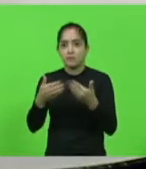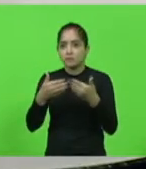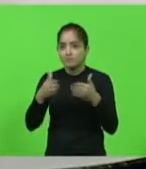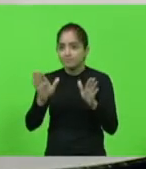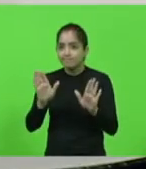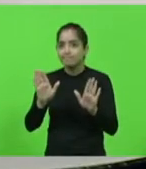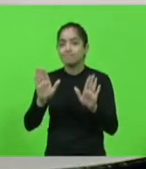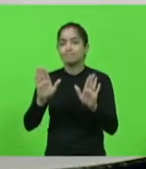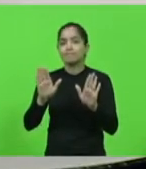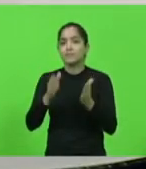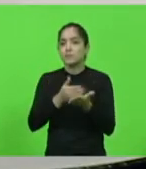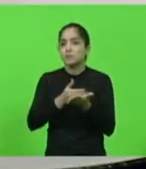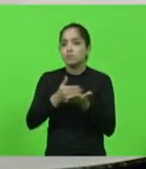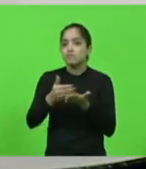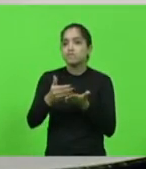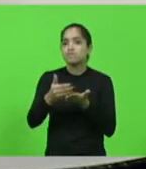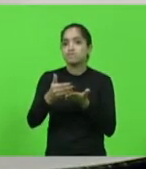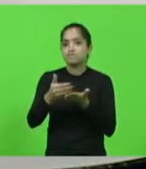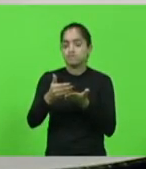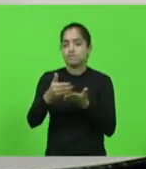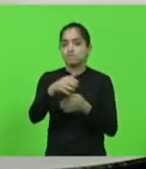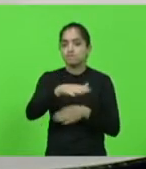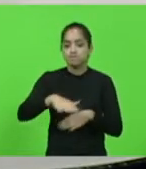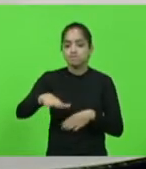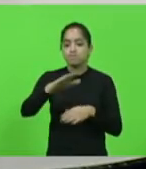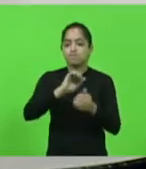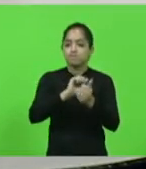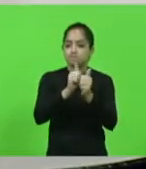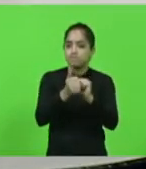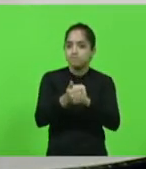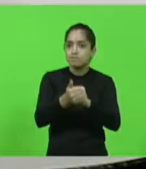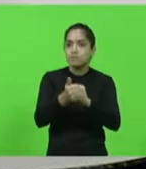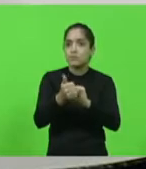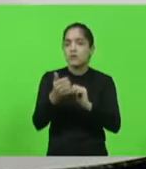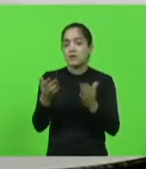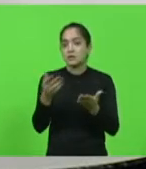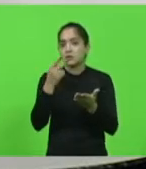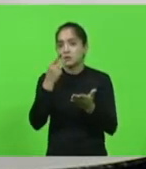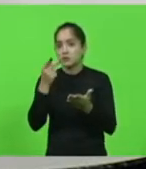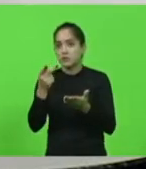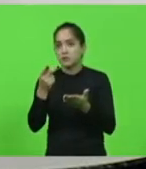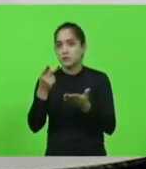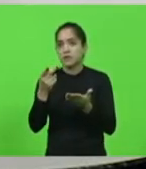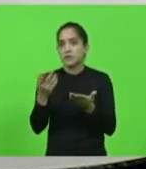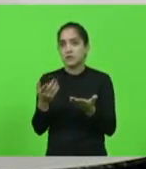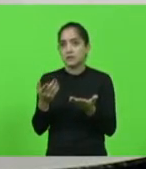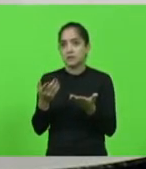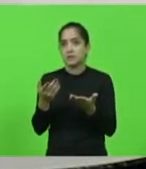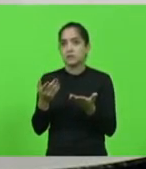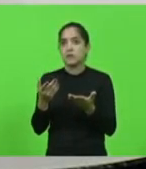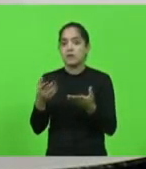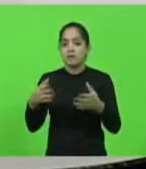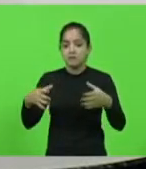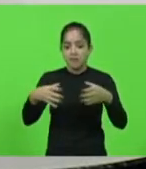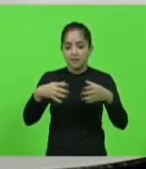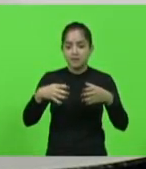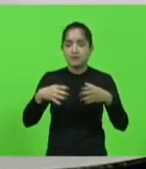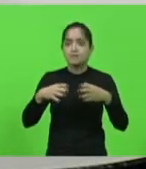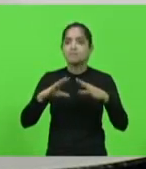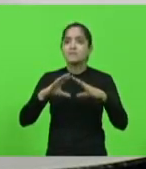começo. Para o esporte, senhor presidente, a gente está falando de um universo que vai reunir 75